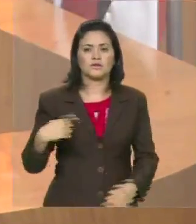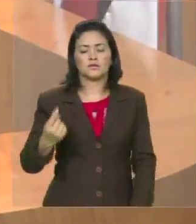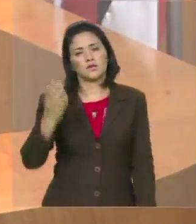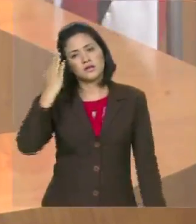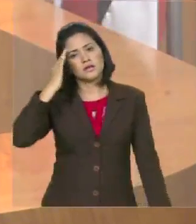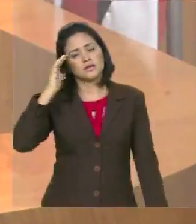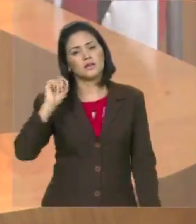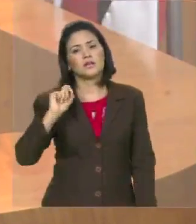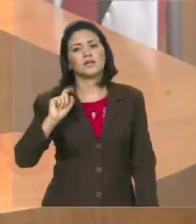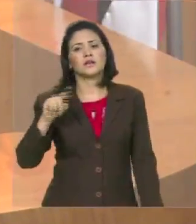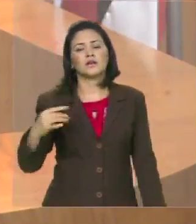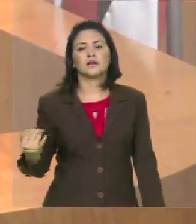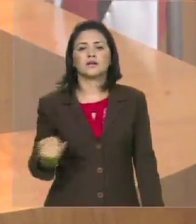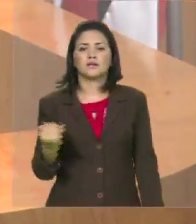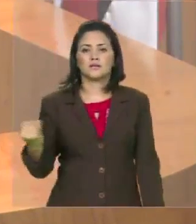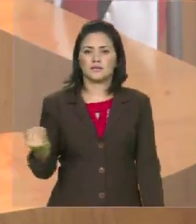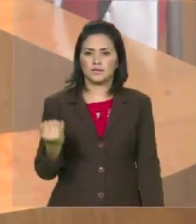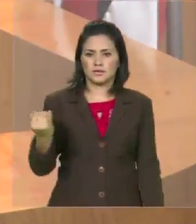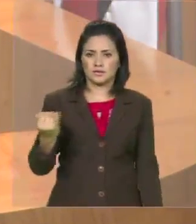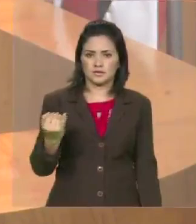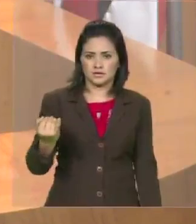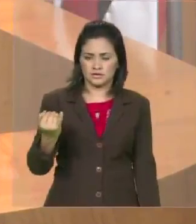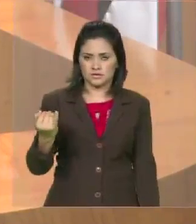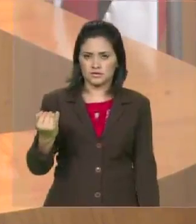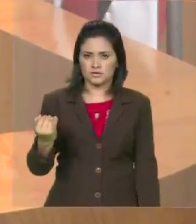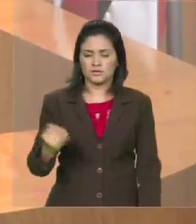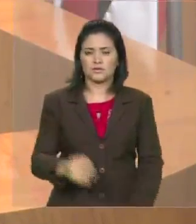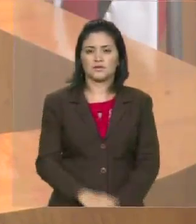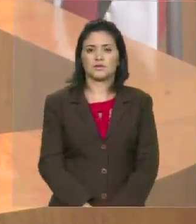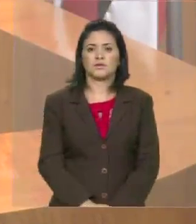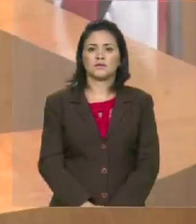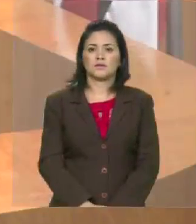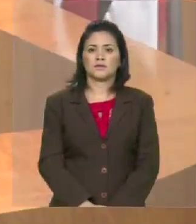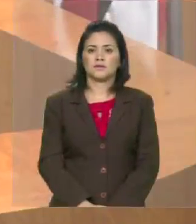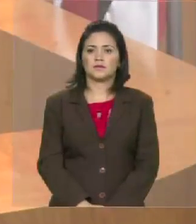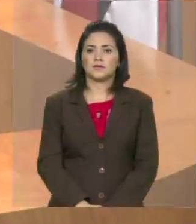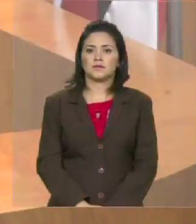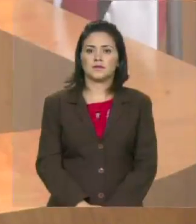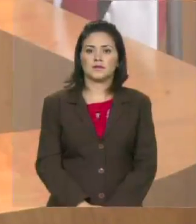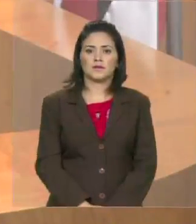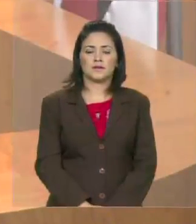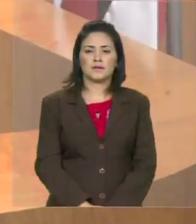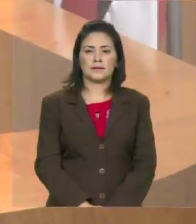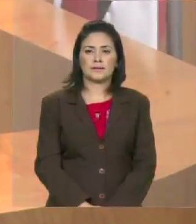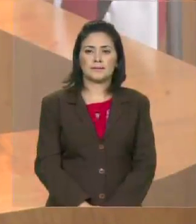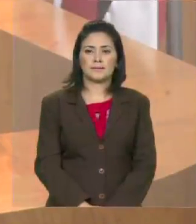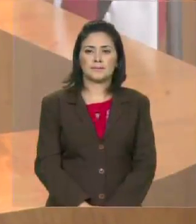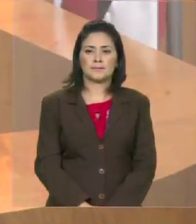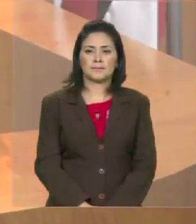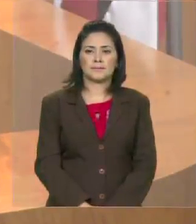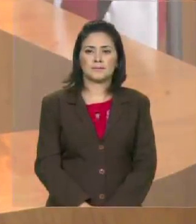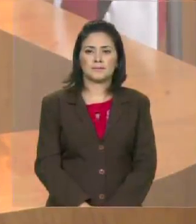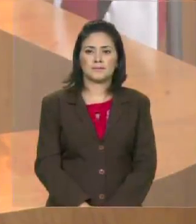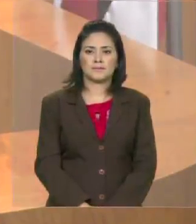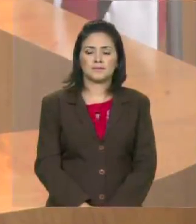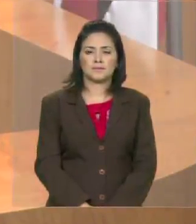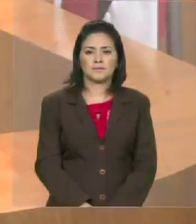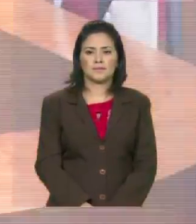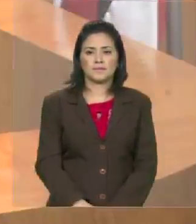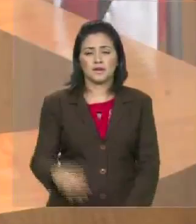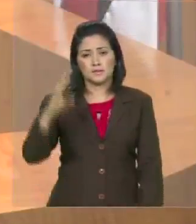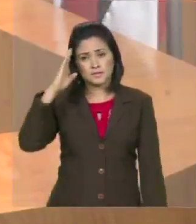gerar emprego, gerar renda no estado do Maranhão. Nós estamos obstinados pela geração de emprego e renda, porque o principal